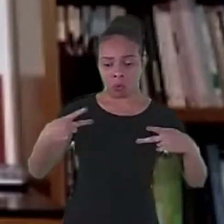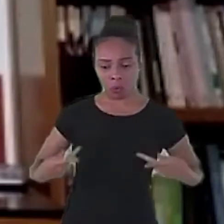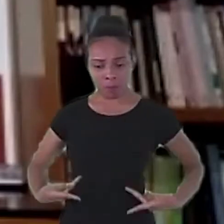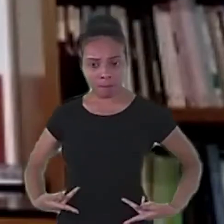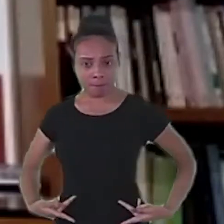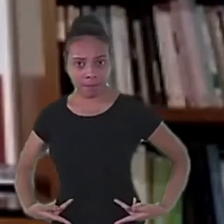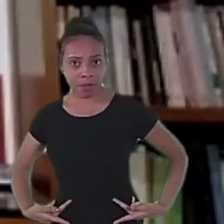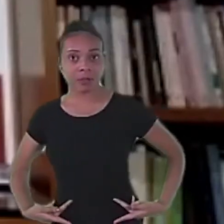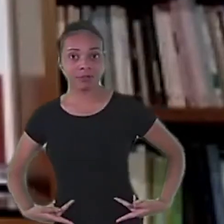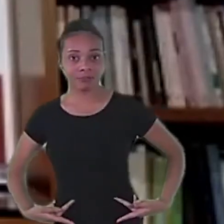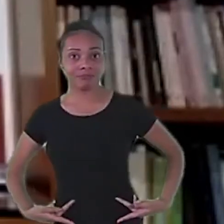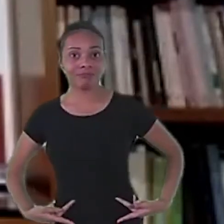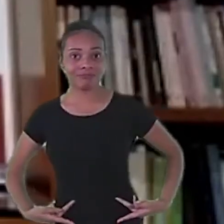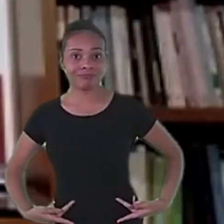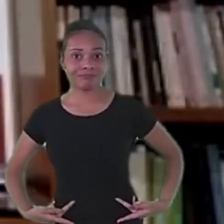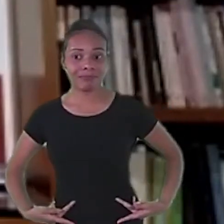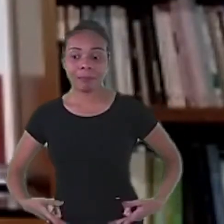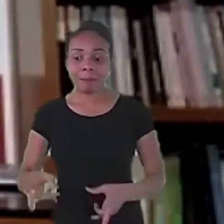reino animal.